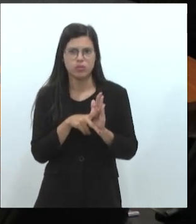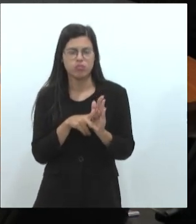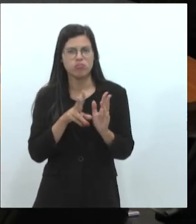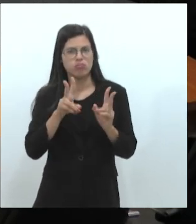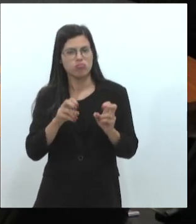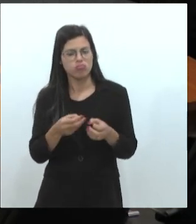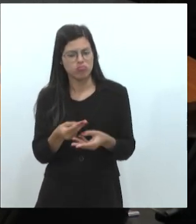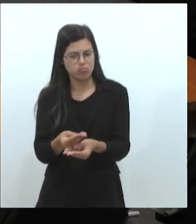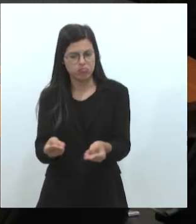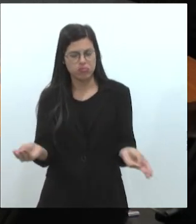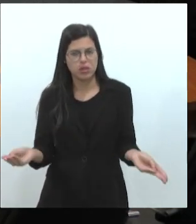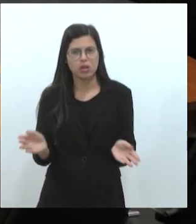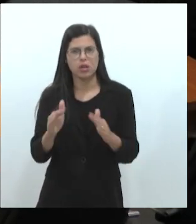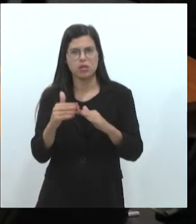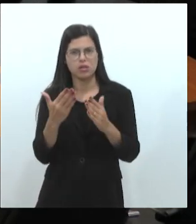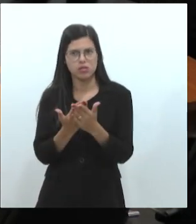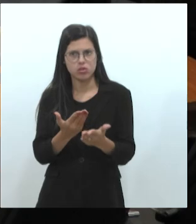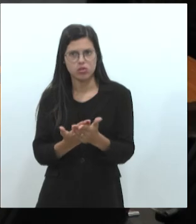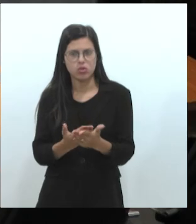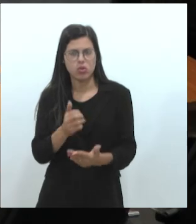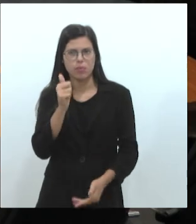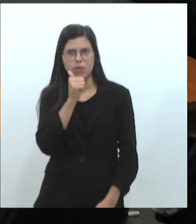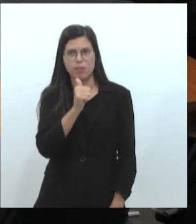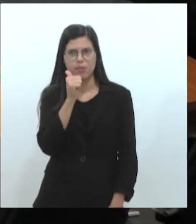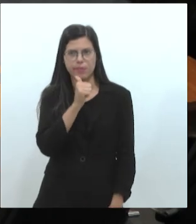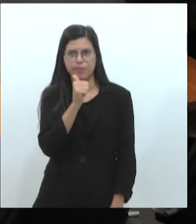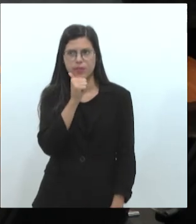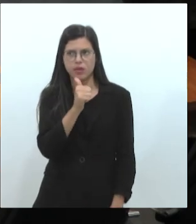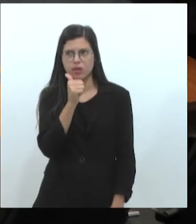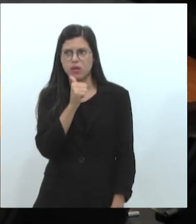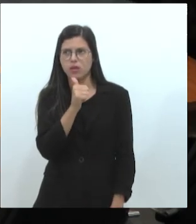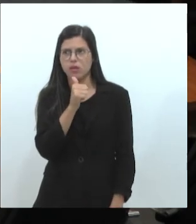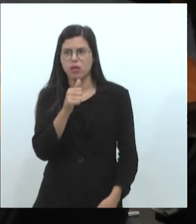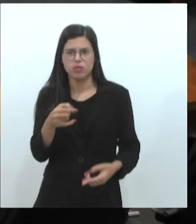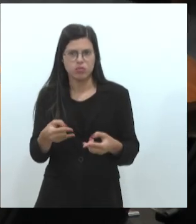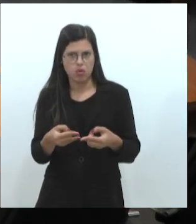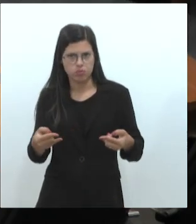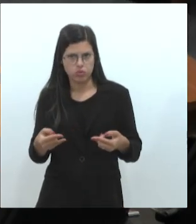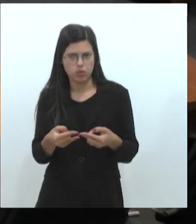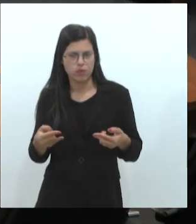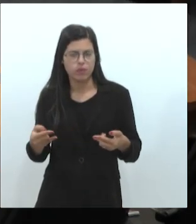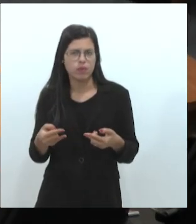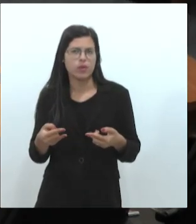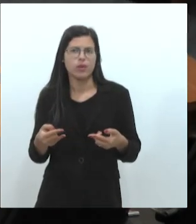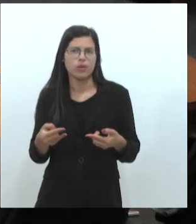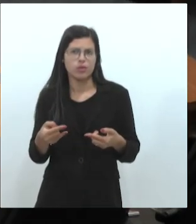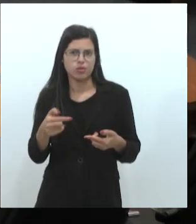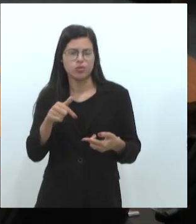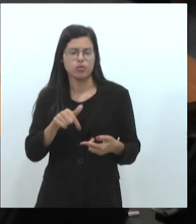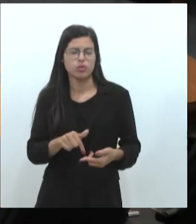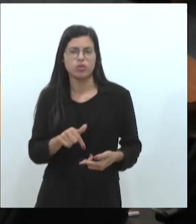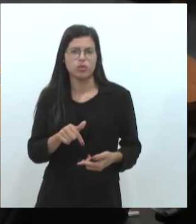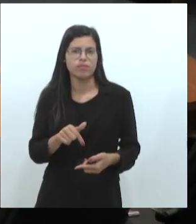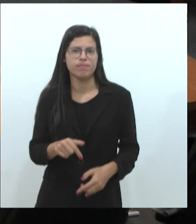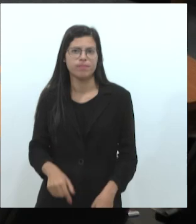escolas para as meninas, né, do absorvente higiênico, do